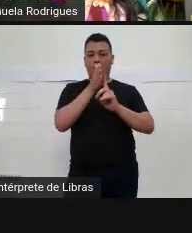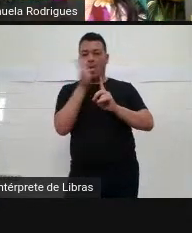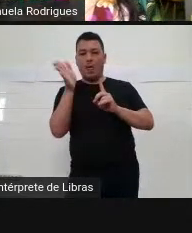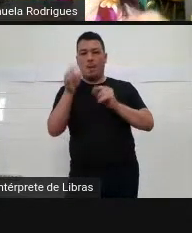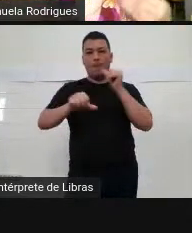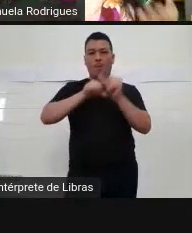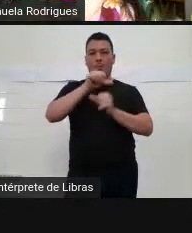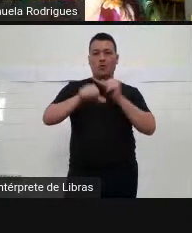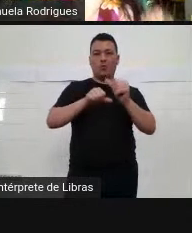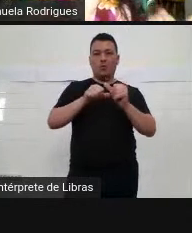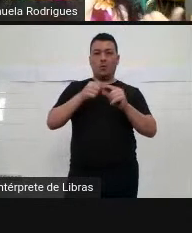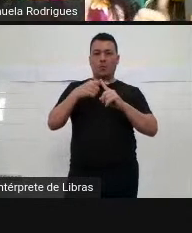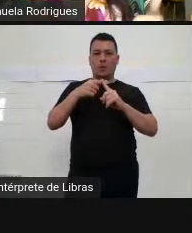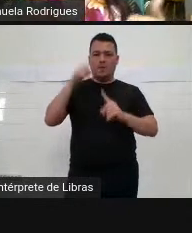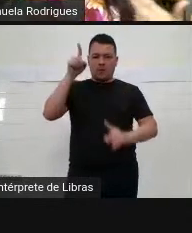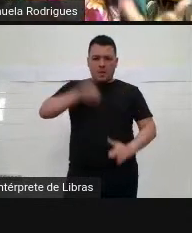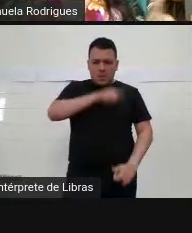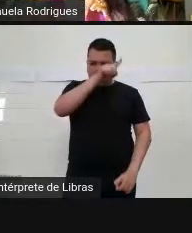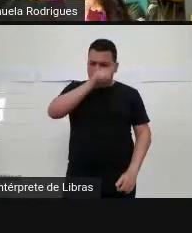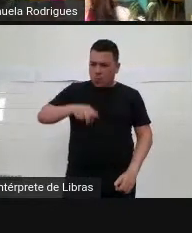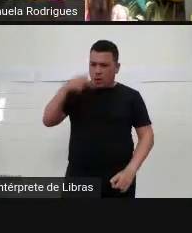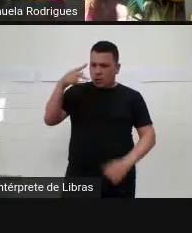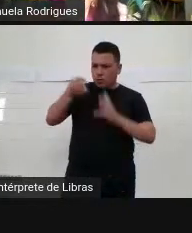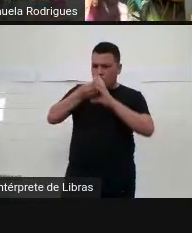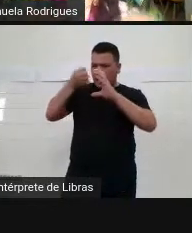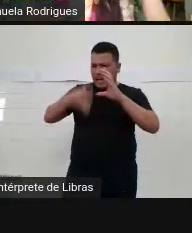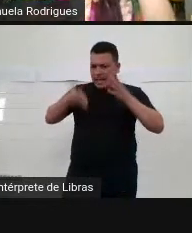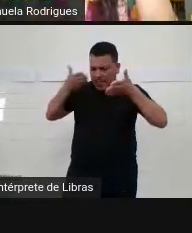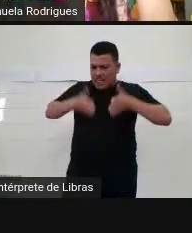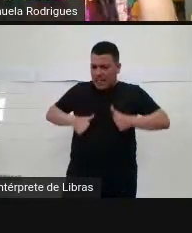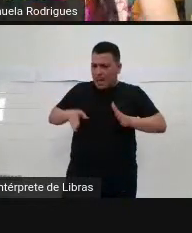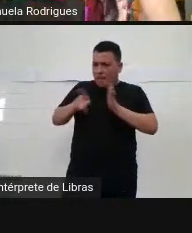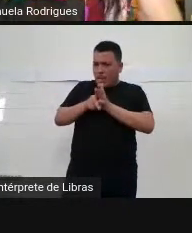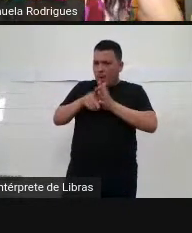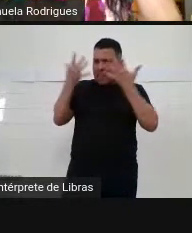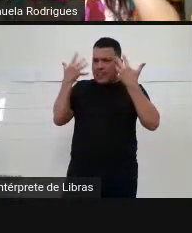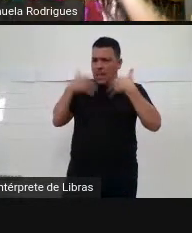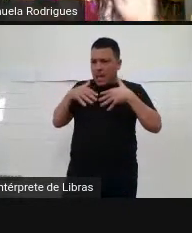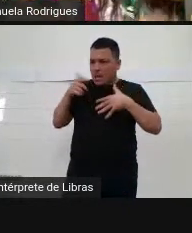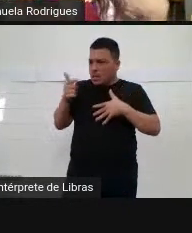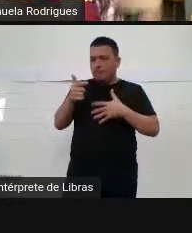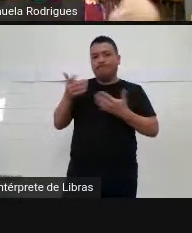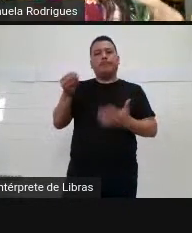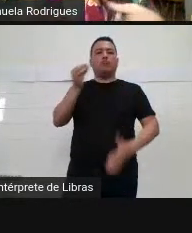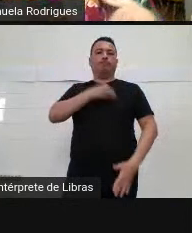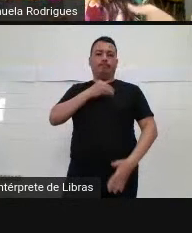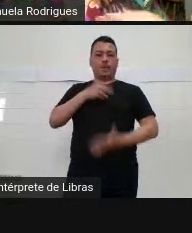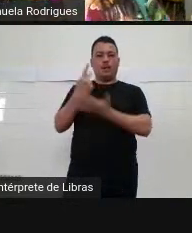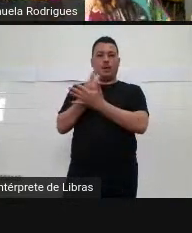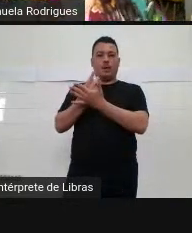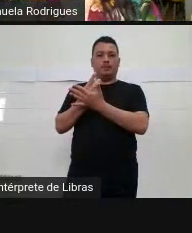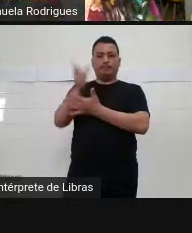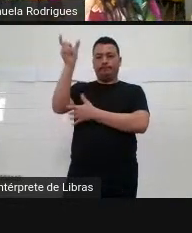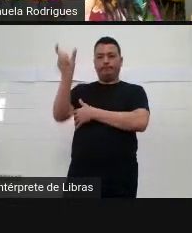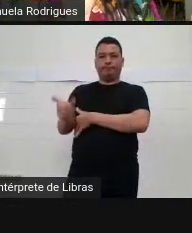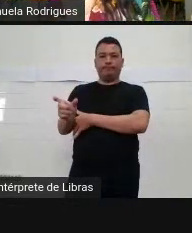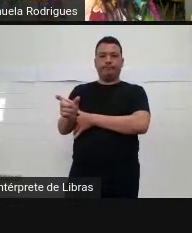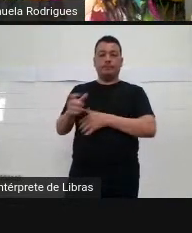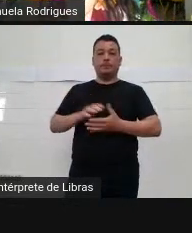forma, negando a sua natureza. E aí, justamente,